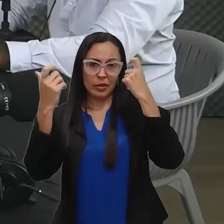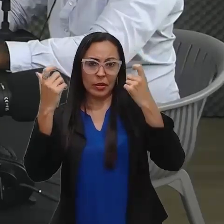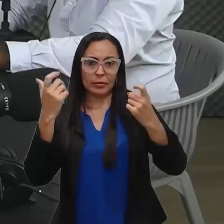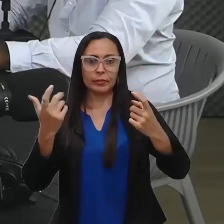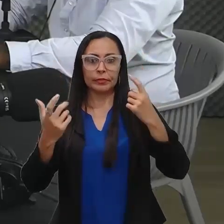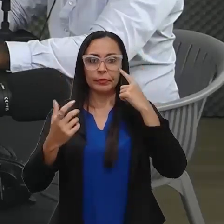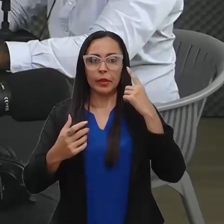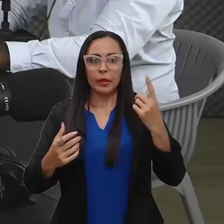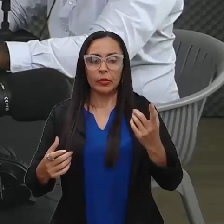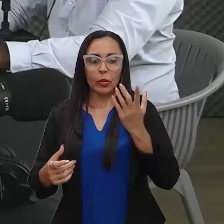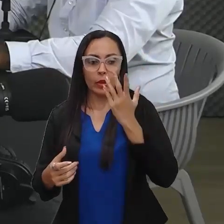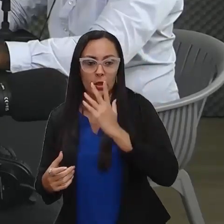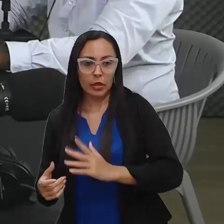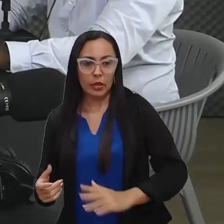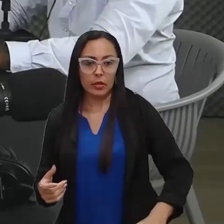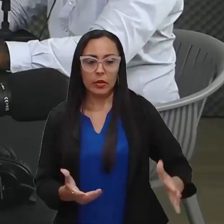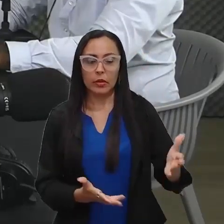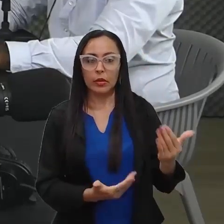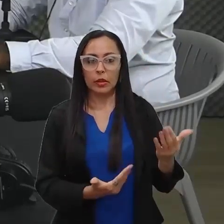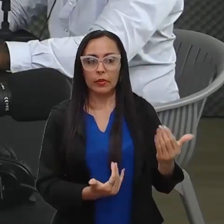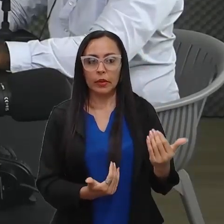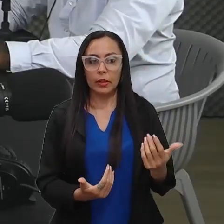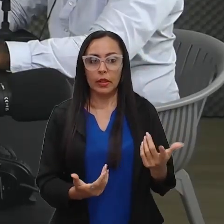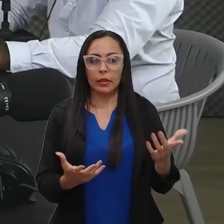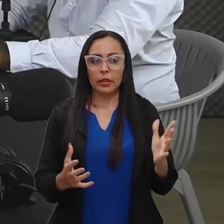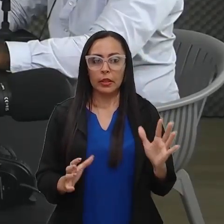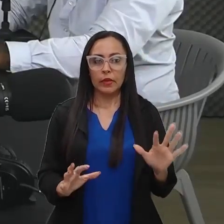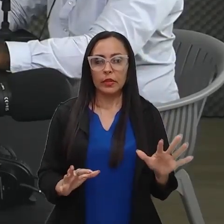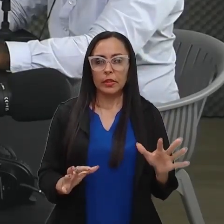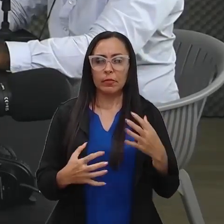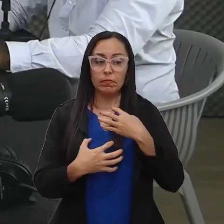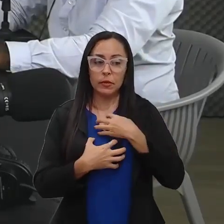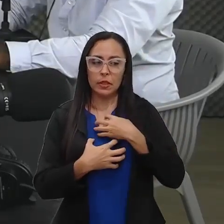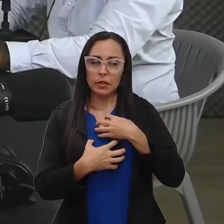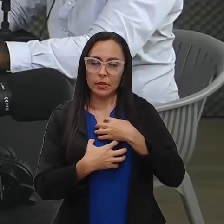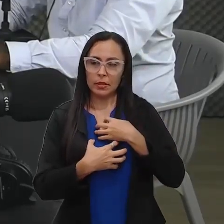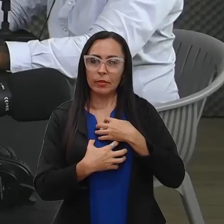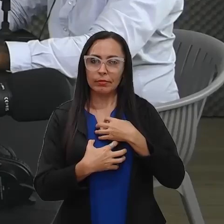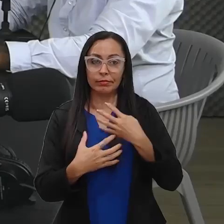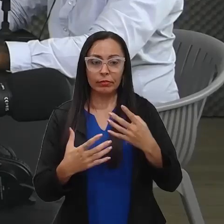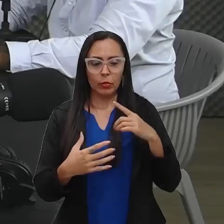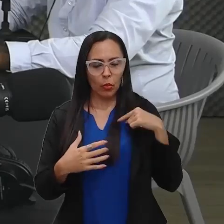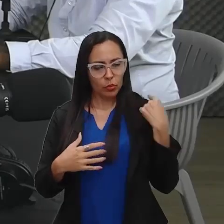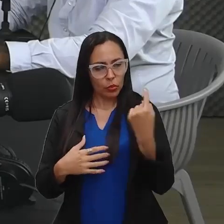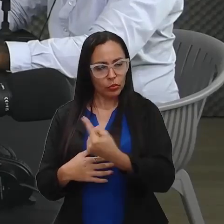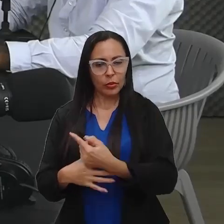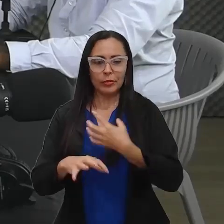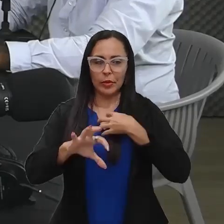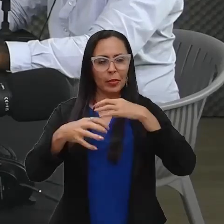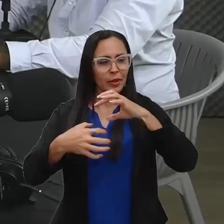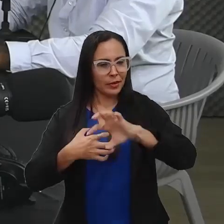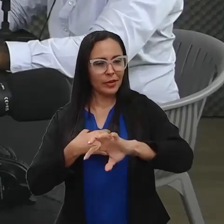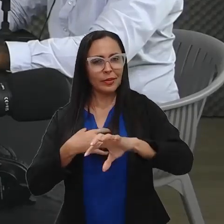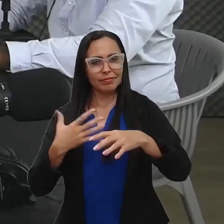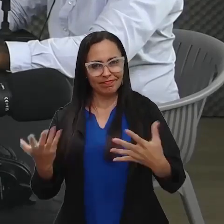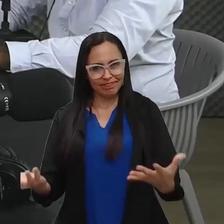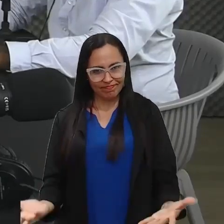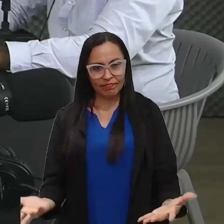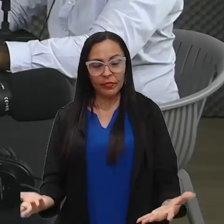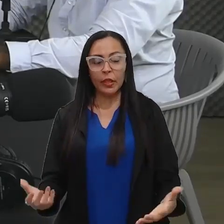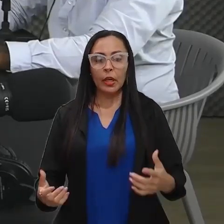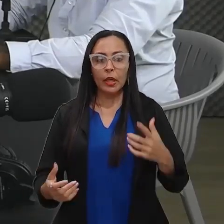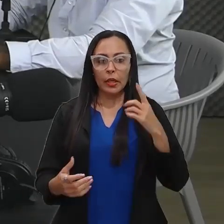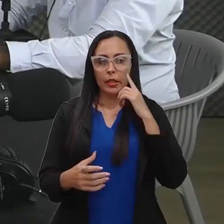uma criança ou adolescente, ela deve ser sentida por todos nós, né? Eu acho que essa